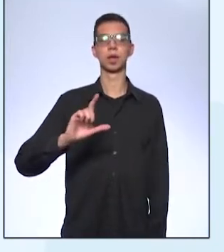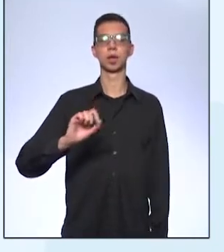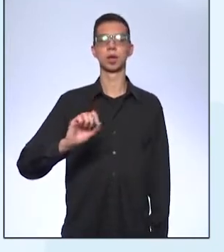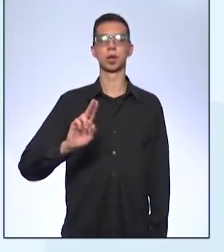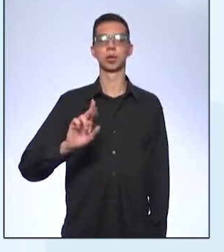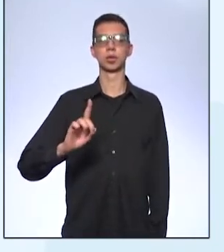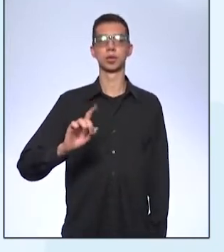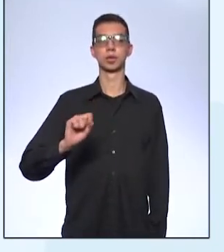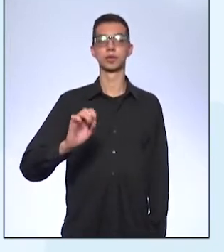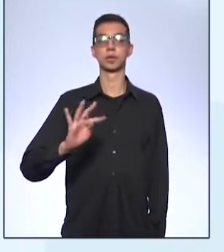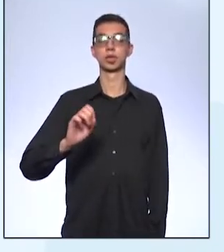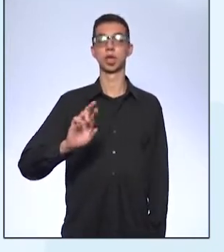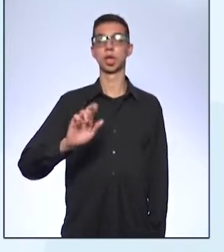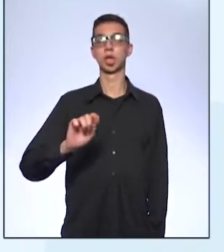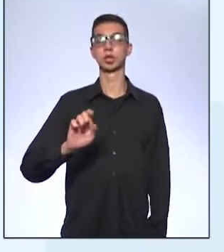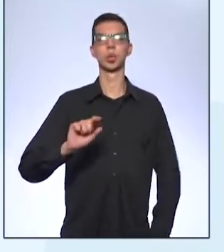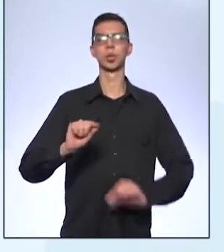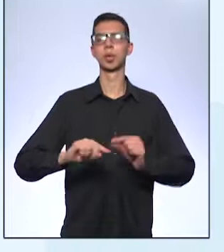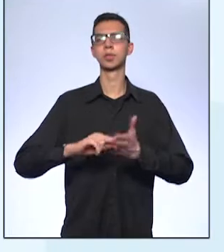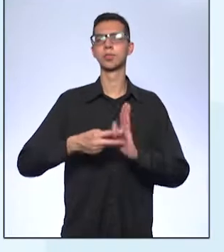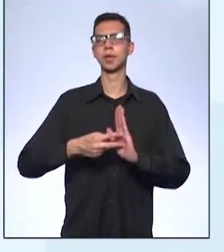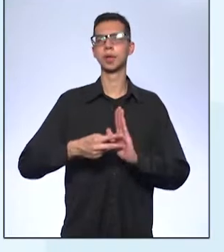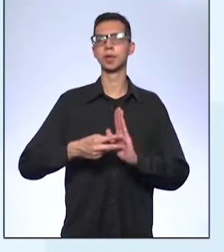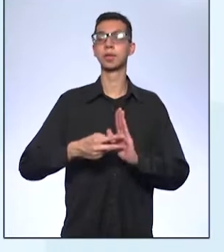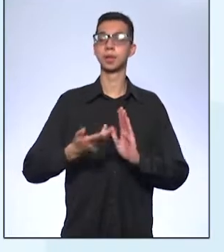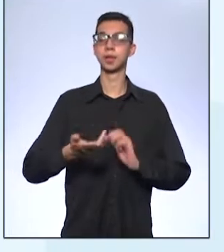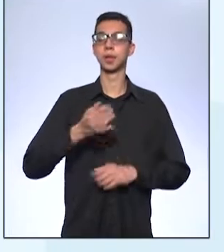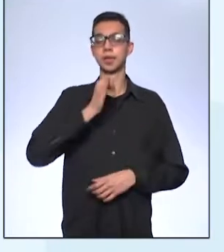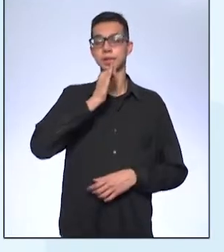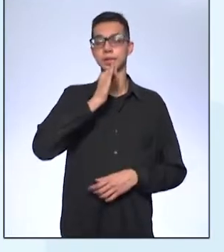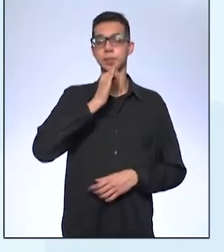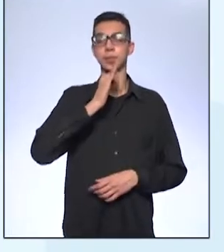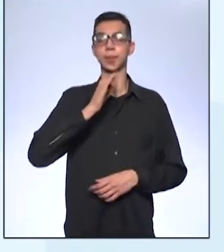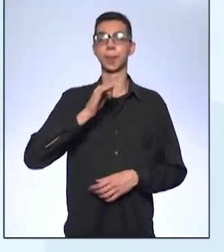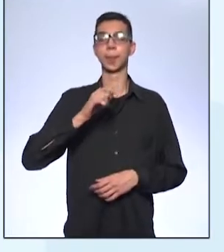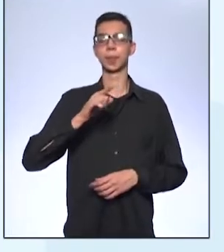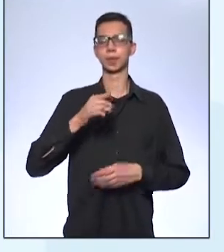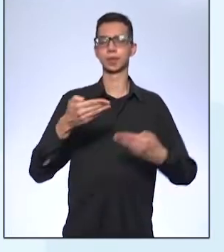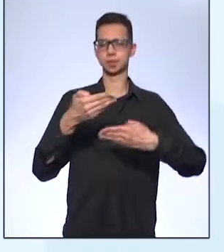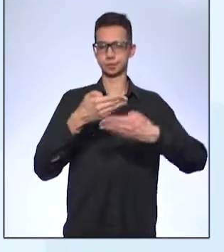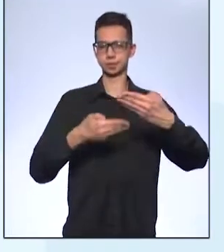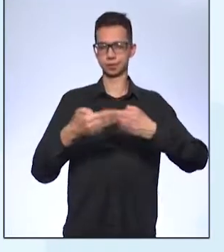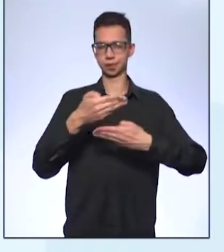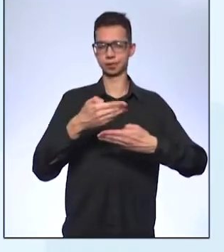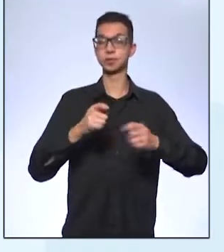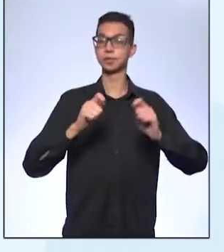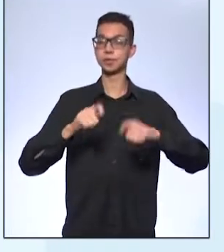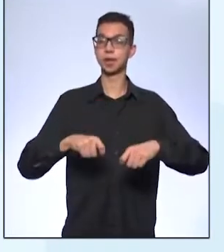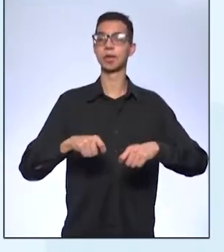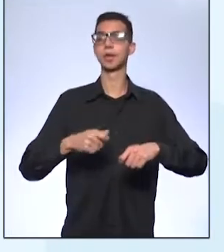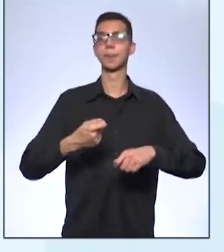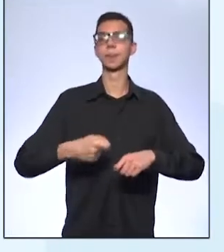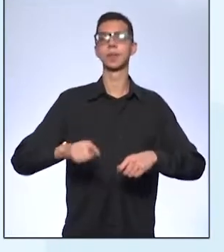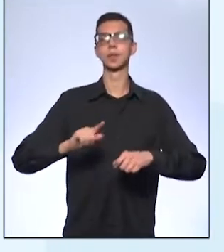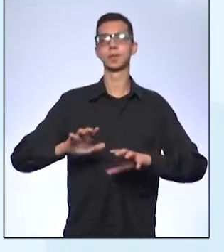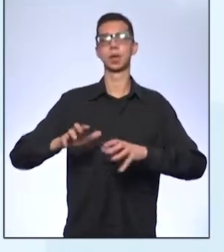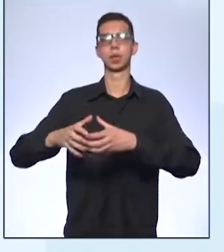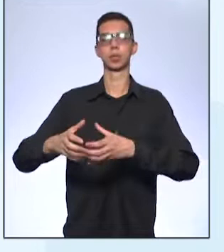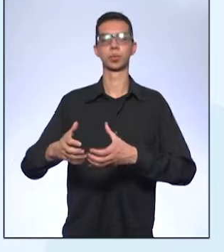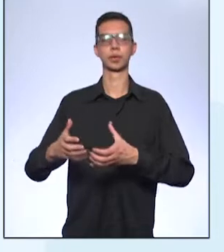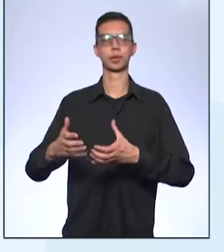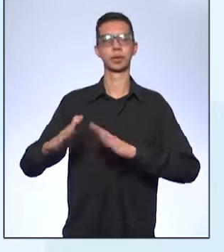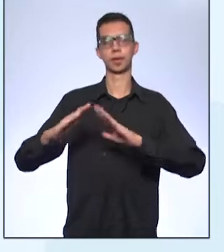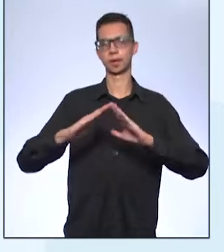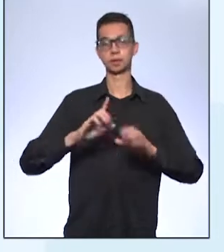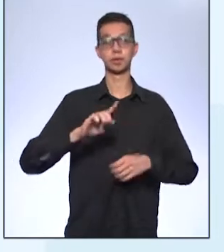É armazenamento em nuvem. Então, você pode usar os slides lá para você compartilhar com seus colegas. Você não precisa se reunir. Cada um, você manda